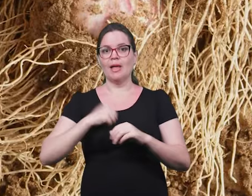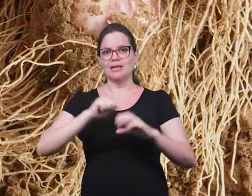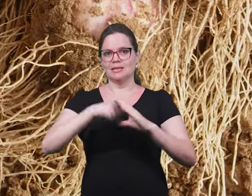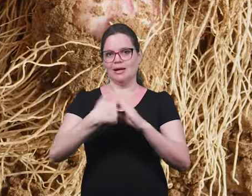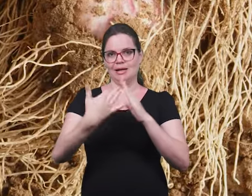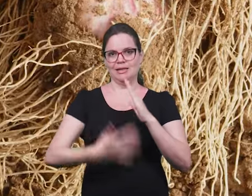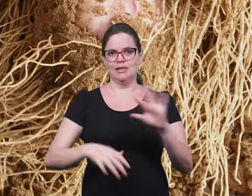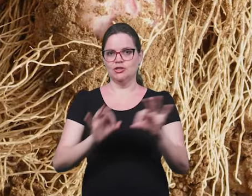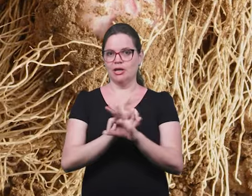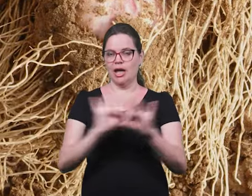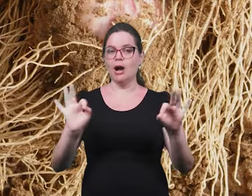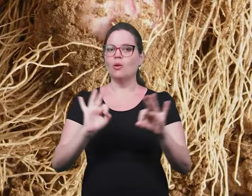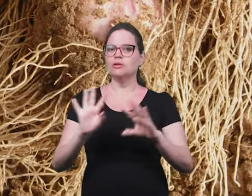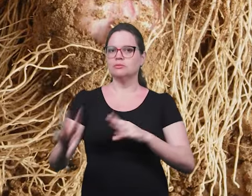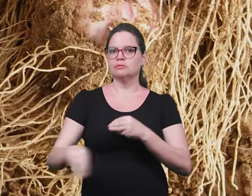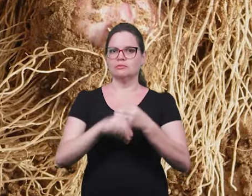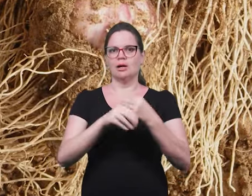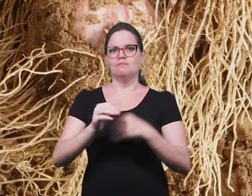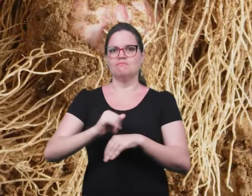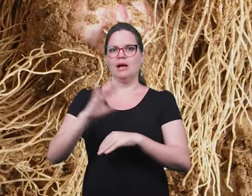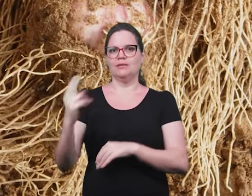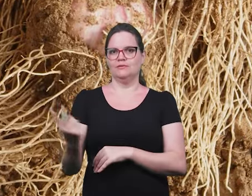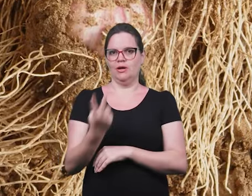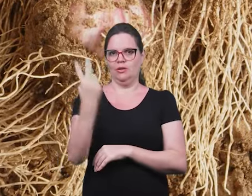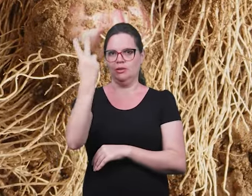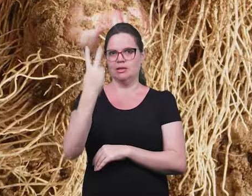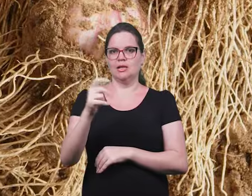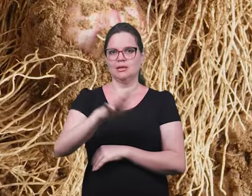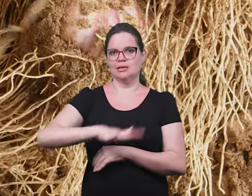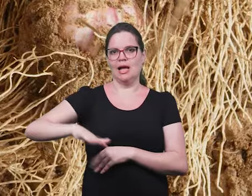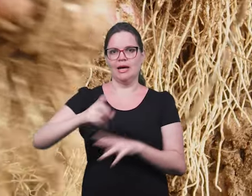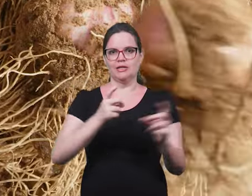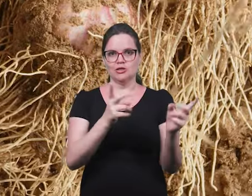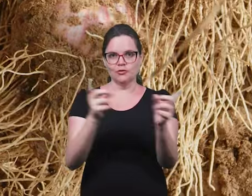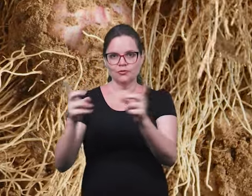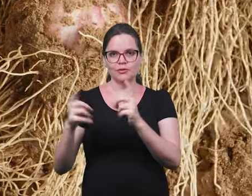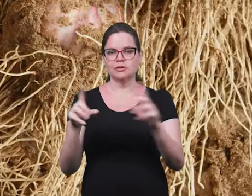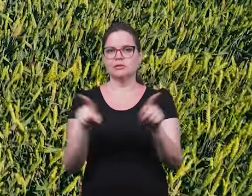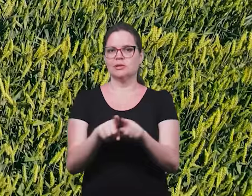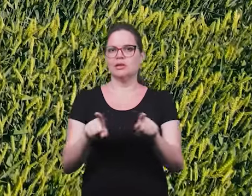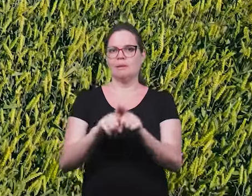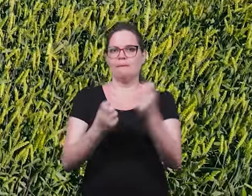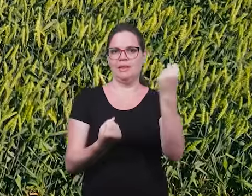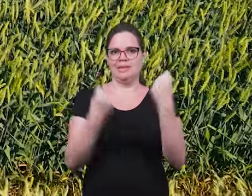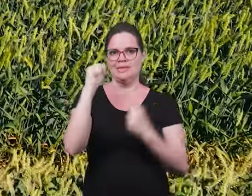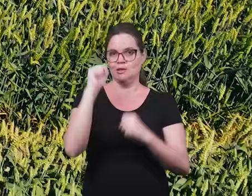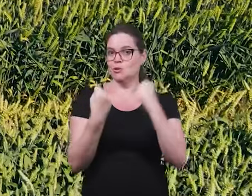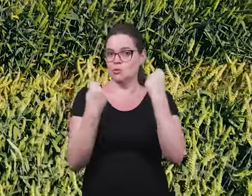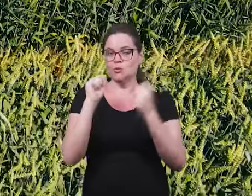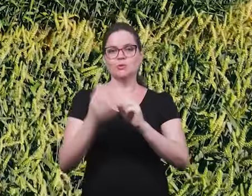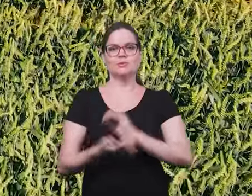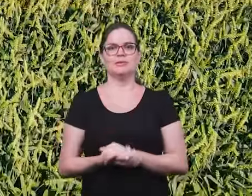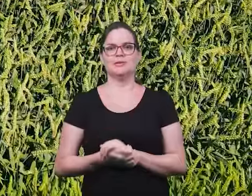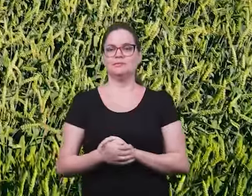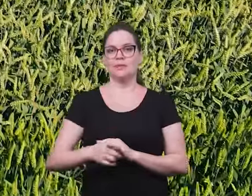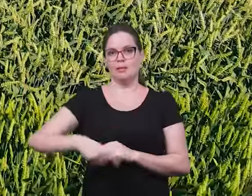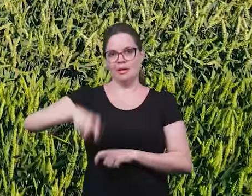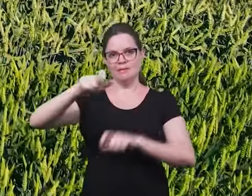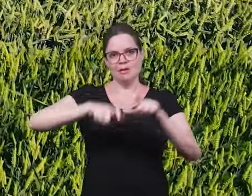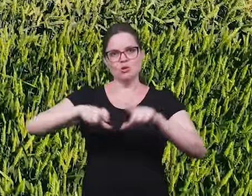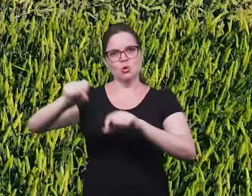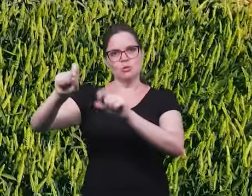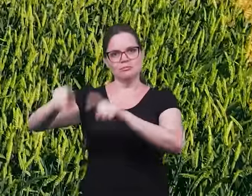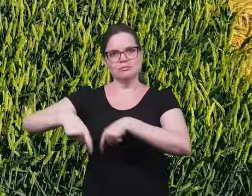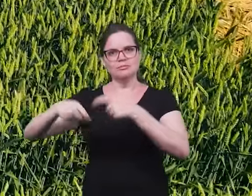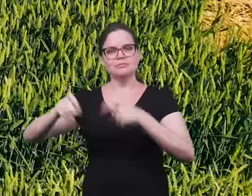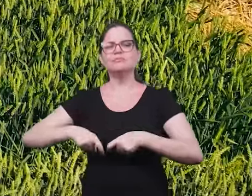característica agrega valor ao produto, pois é mais valorizada tanto pelo mercado consumidor quanto pela indústria alimentícia. Para o agricultor,